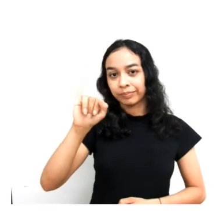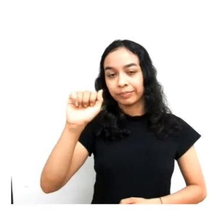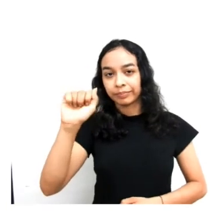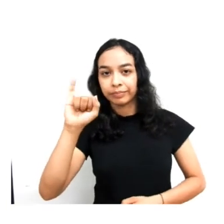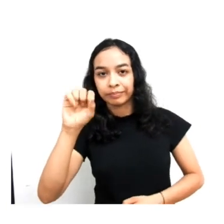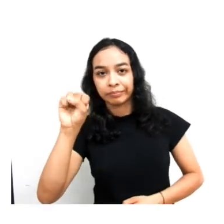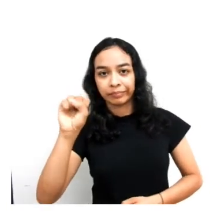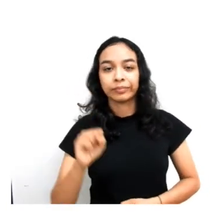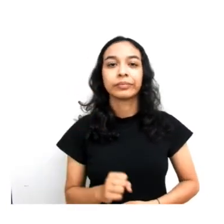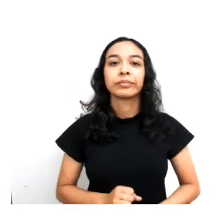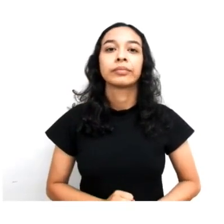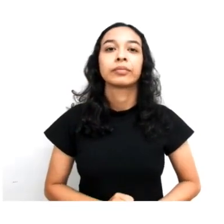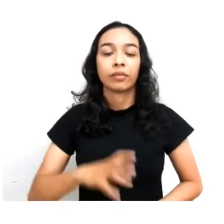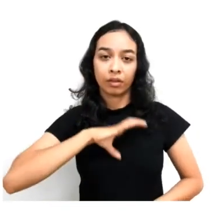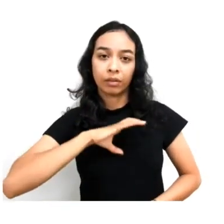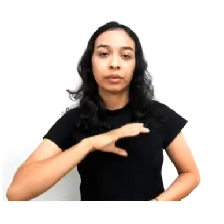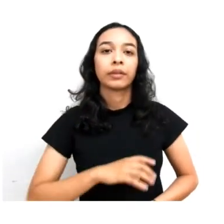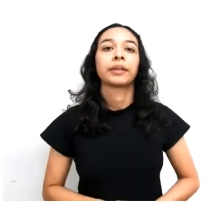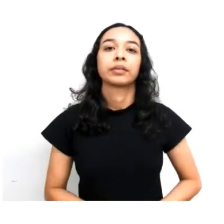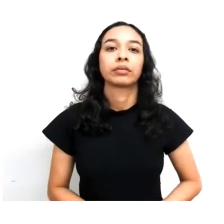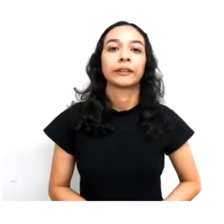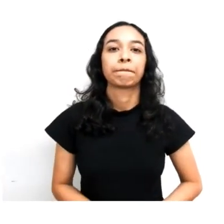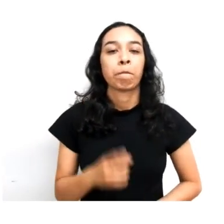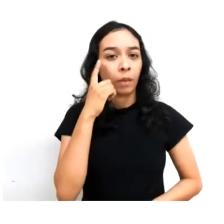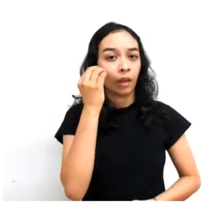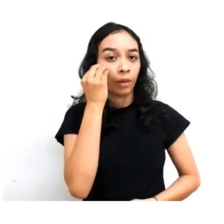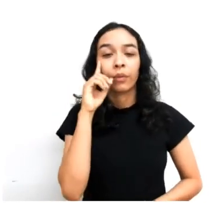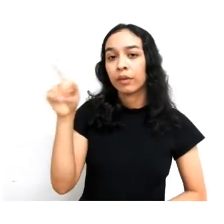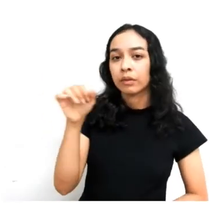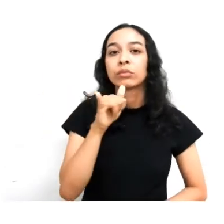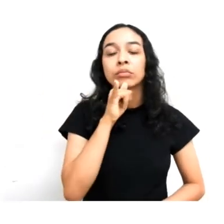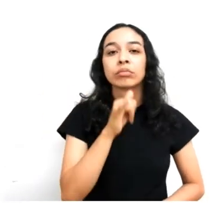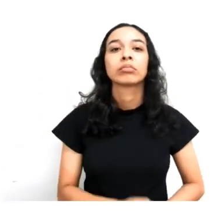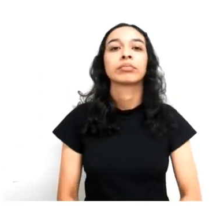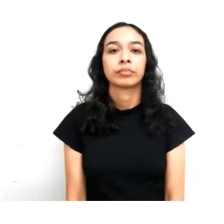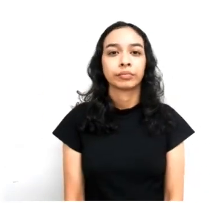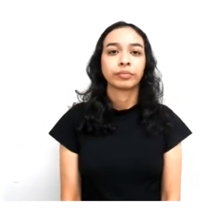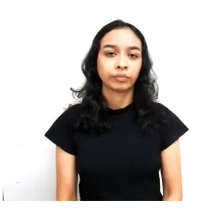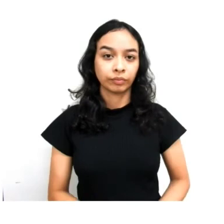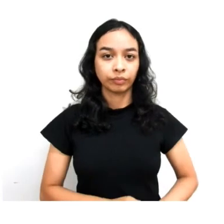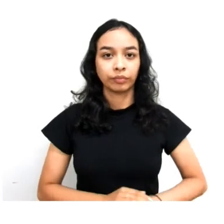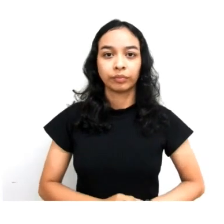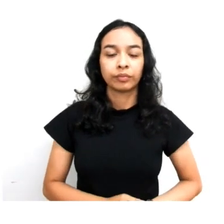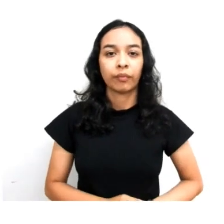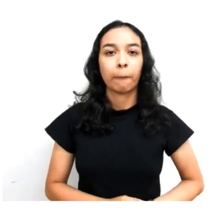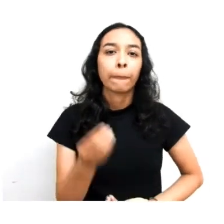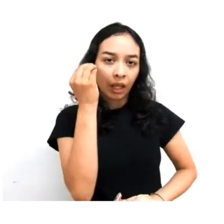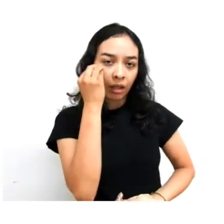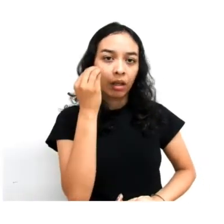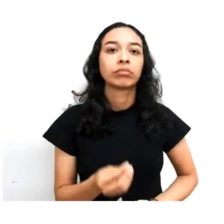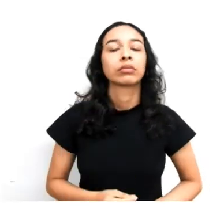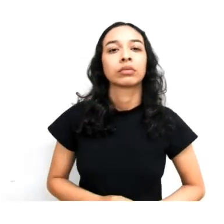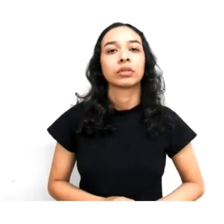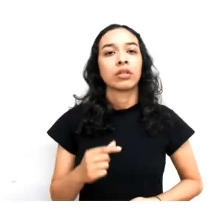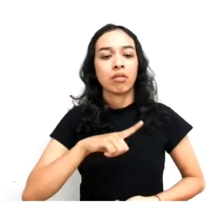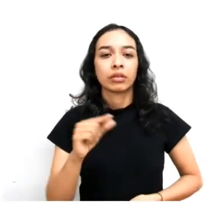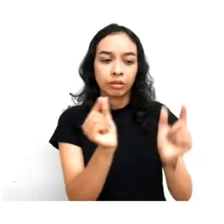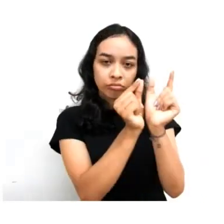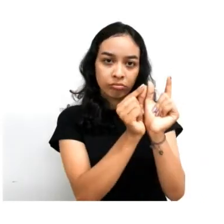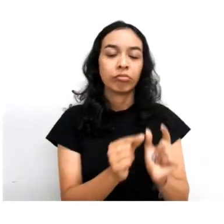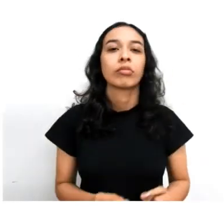Condomino servus ambulati. In caelo habitas. Observe que há uma desinência